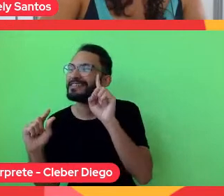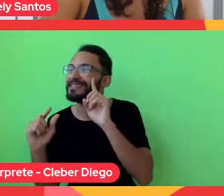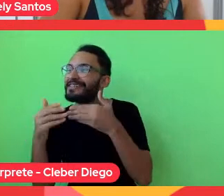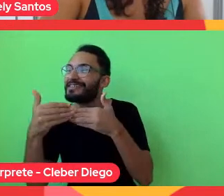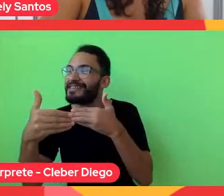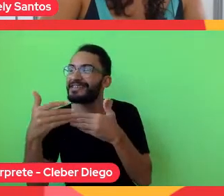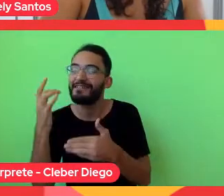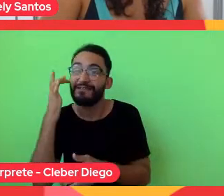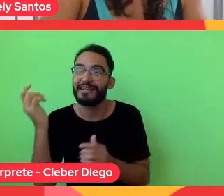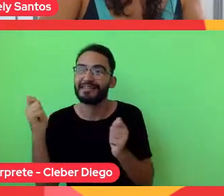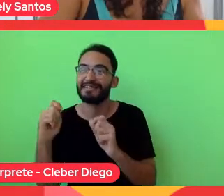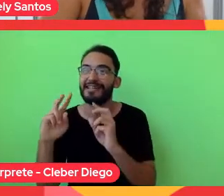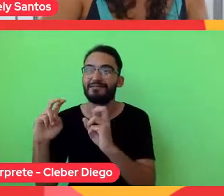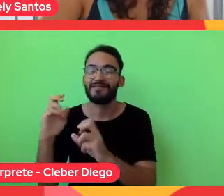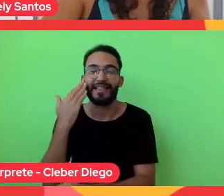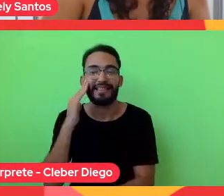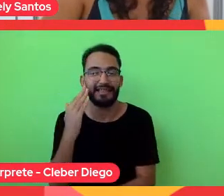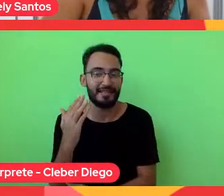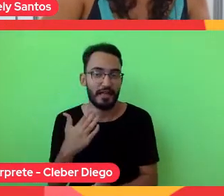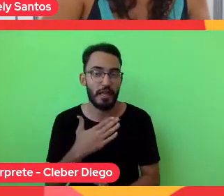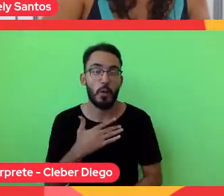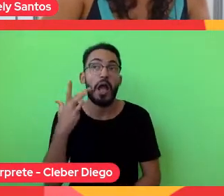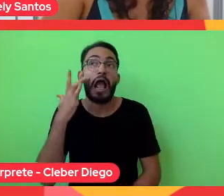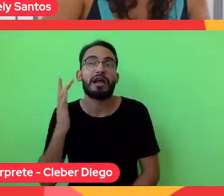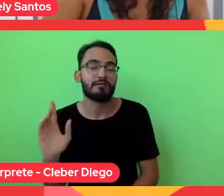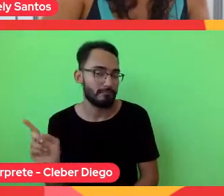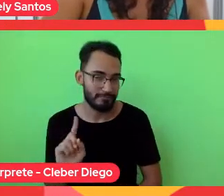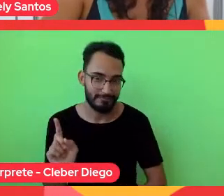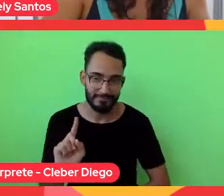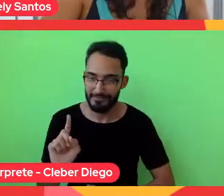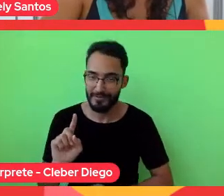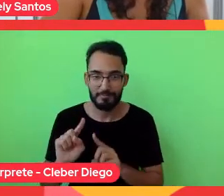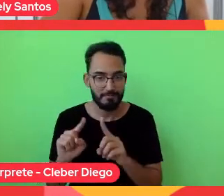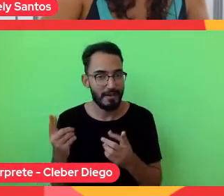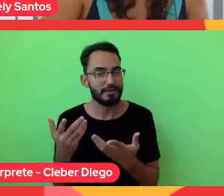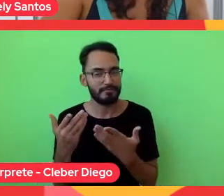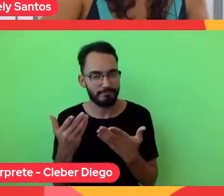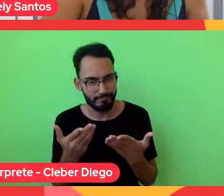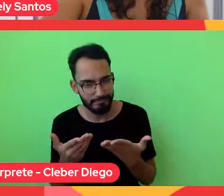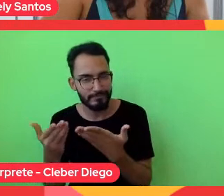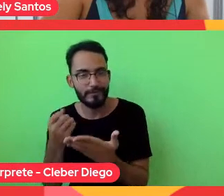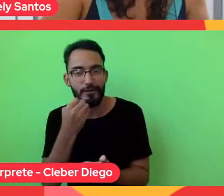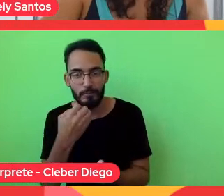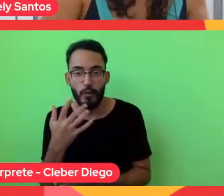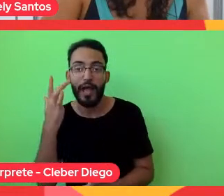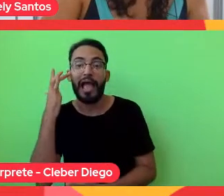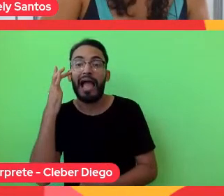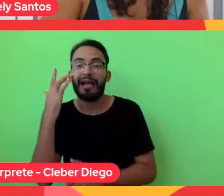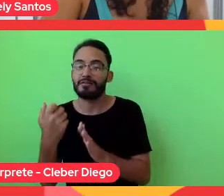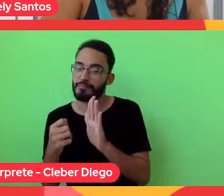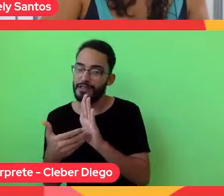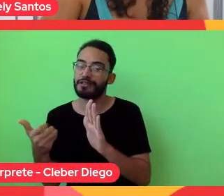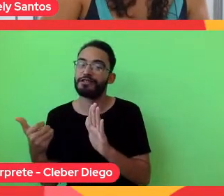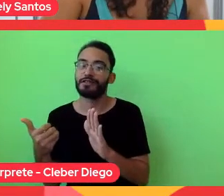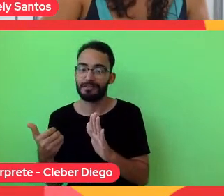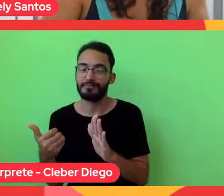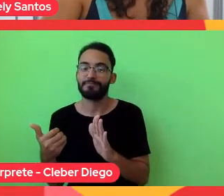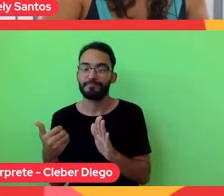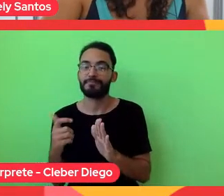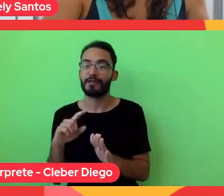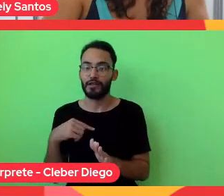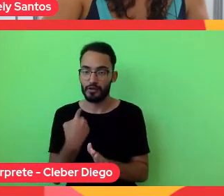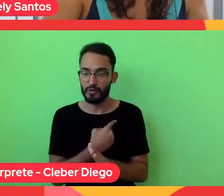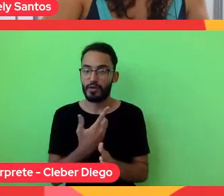até. Não quero dar de novo spoiler em relação ao workshop, mas vamos tirar o acho do vocabulário, porque a gente fala